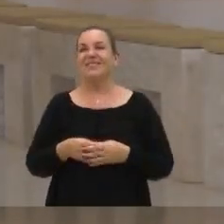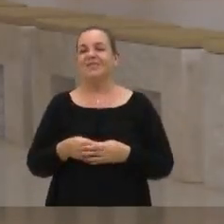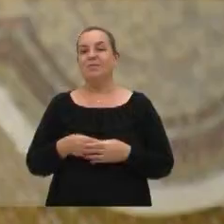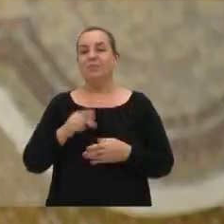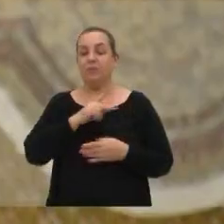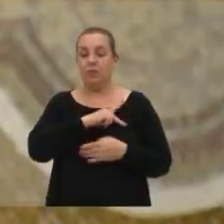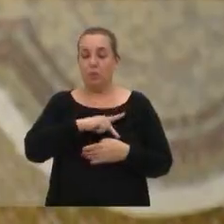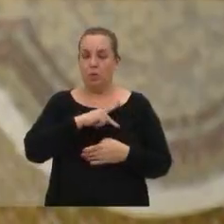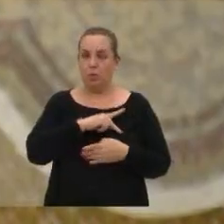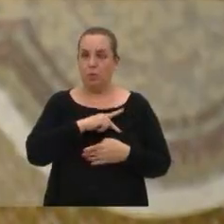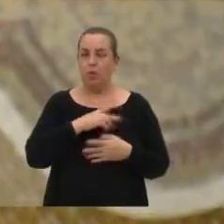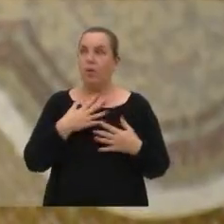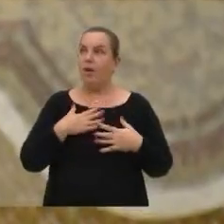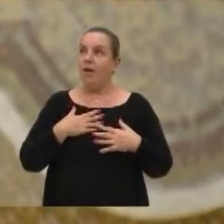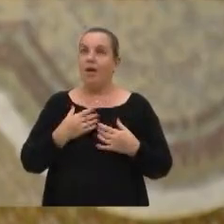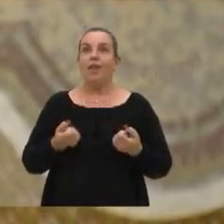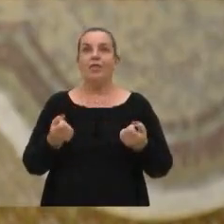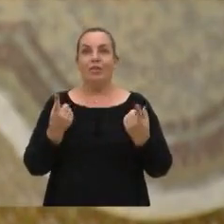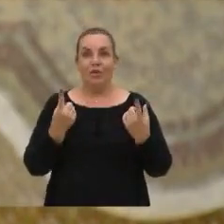Paulo recobra o ânimo.